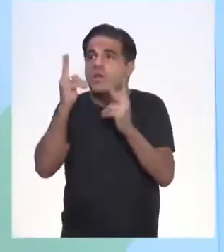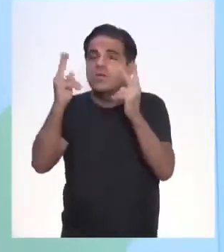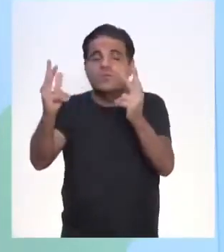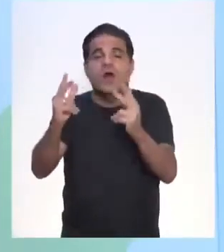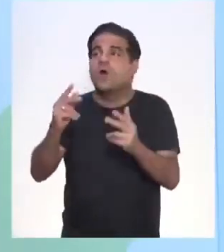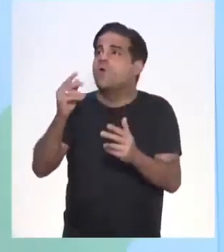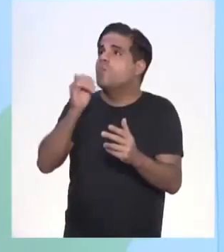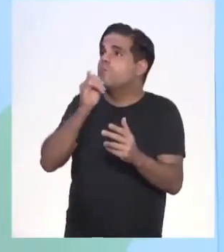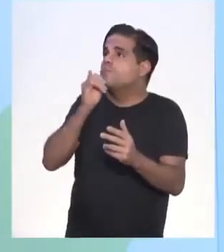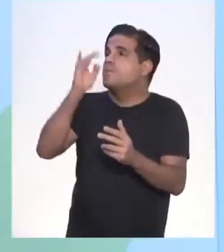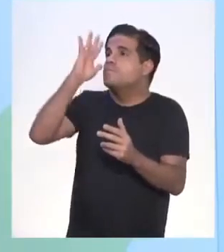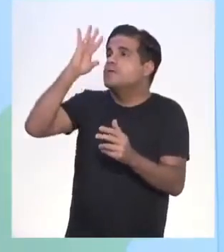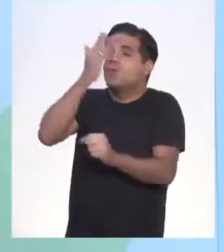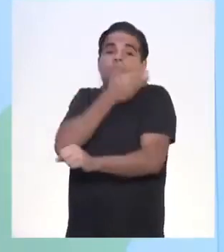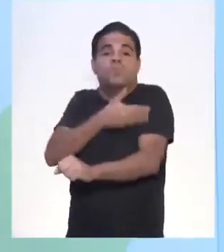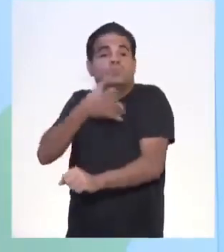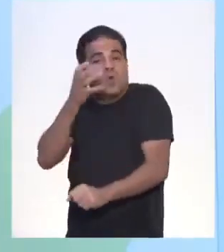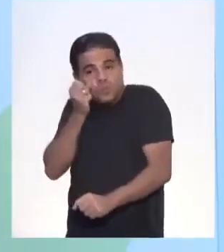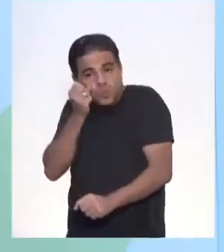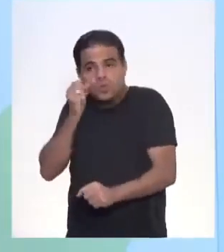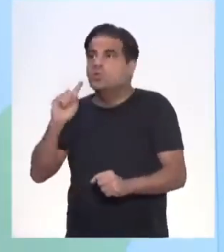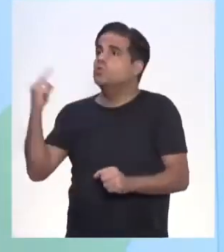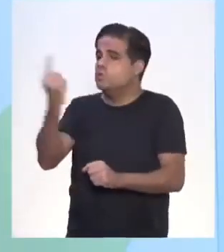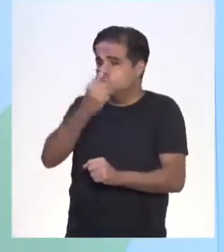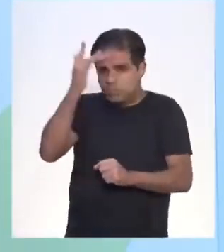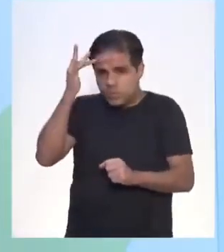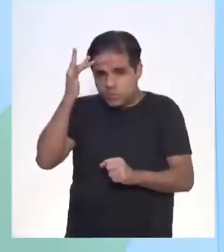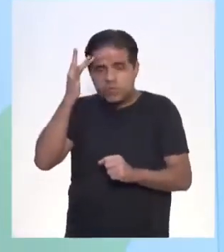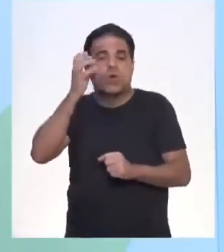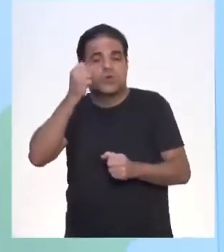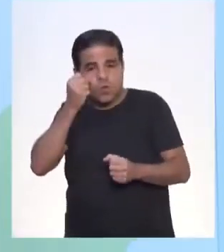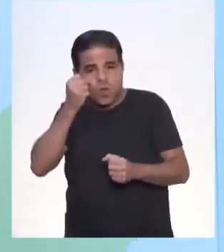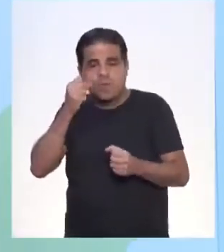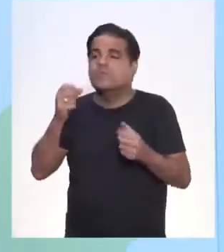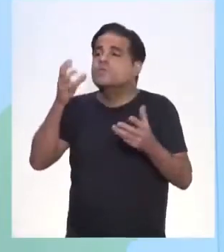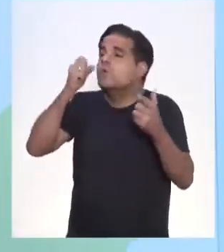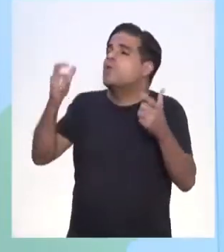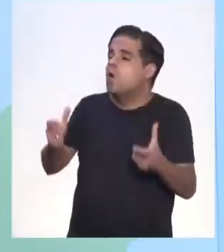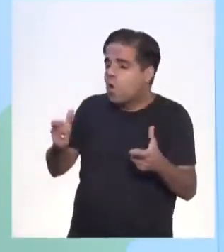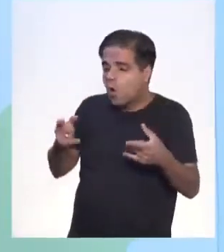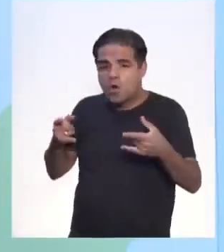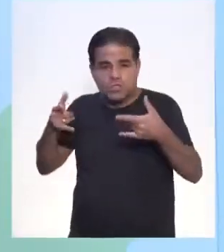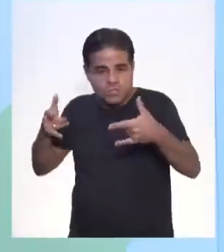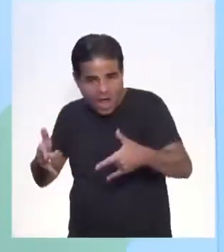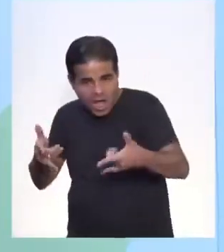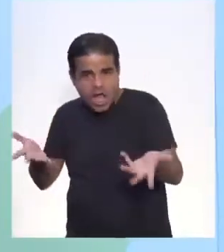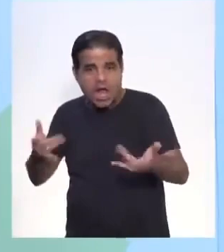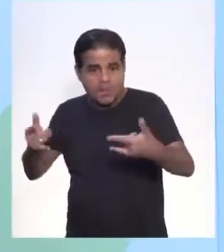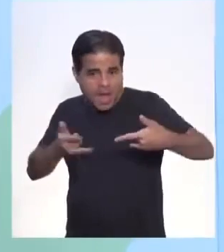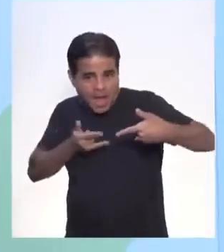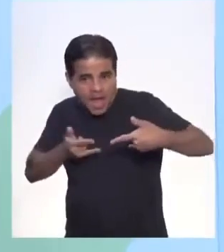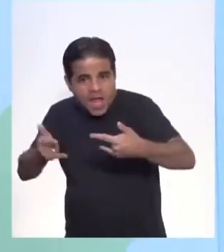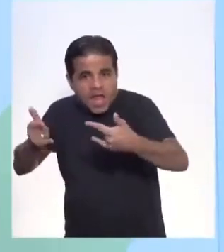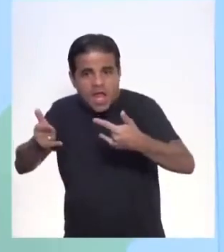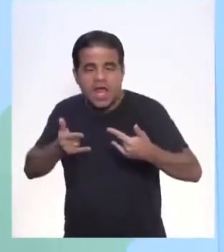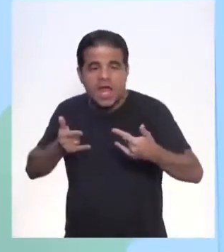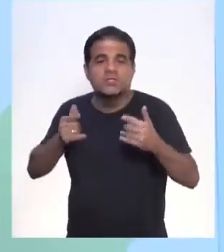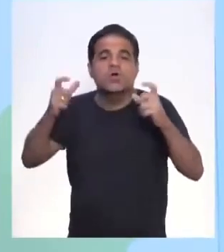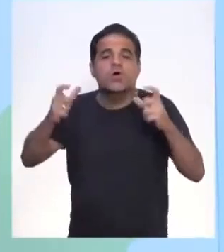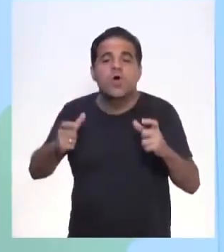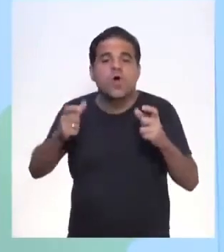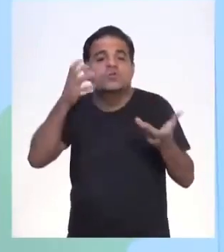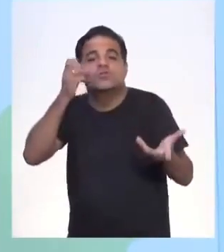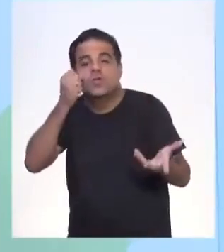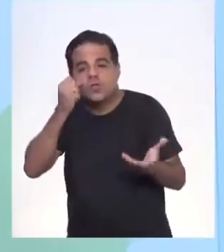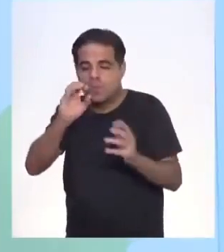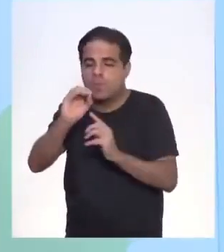o nosso hábito de dormir, todo mundo dorme, mas você dorme numa cama, você dorme numa rede, você dorme num tatame, né? Você dorme numa oca. Né? Onde você